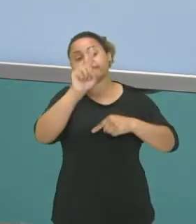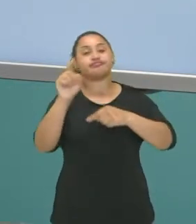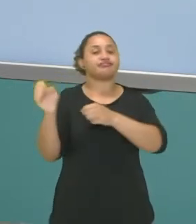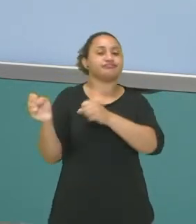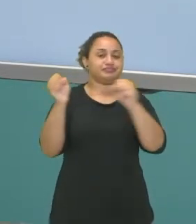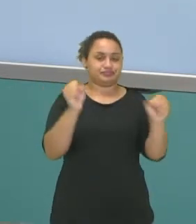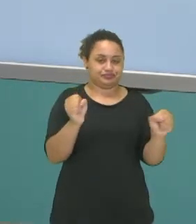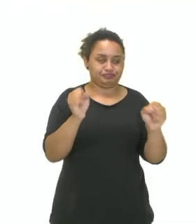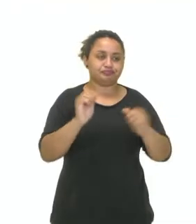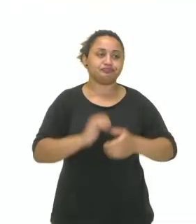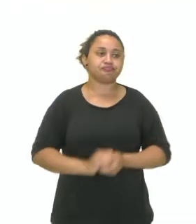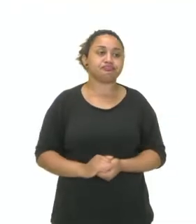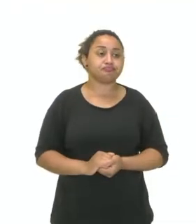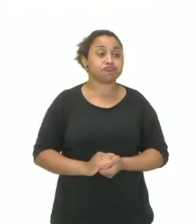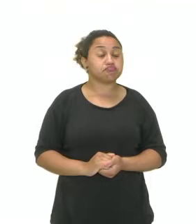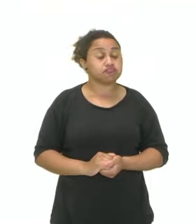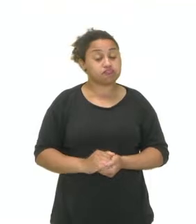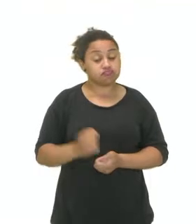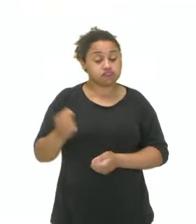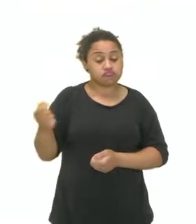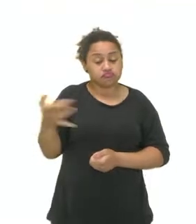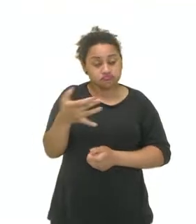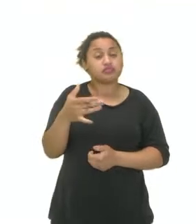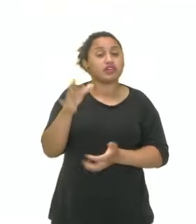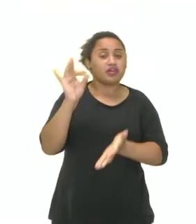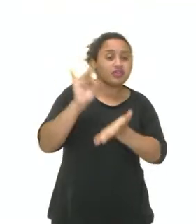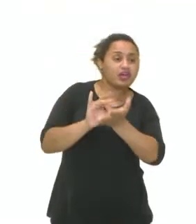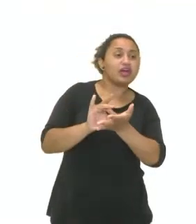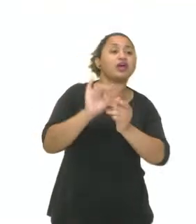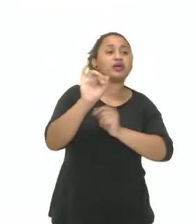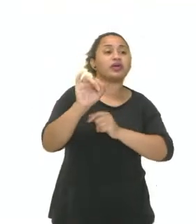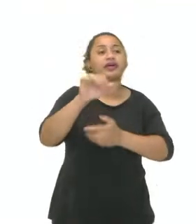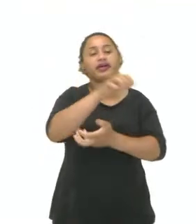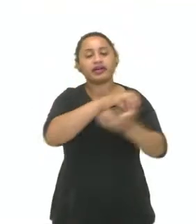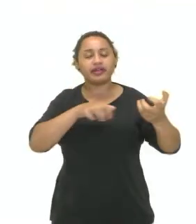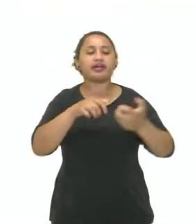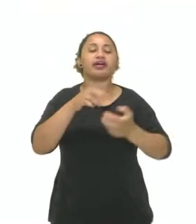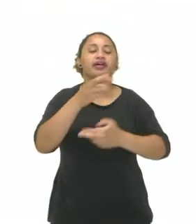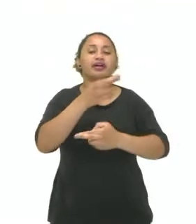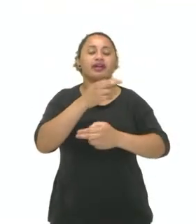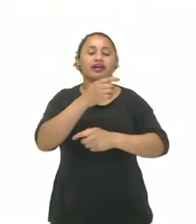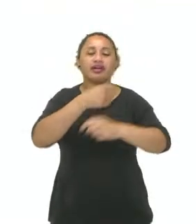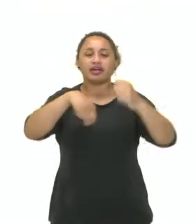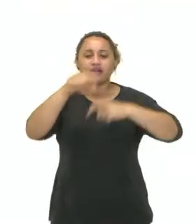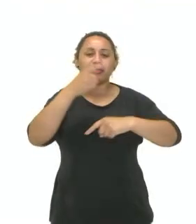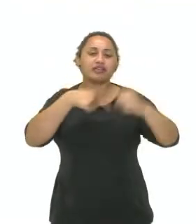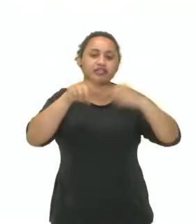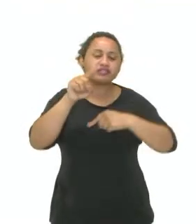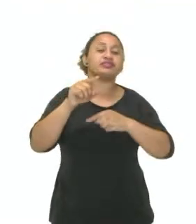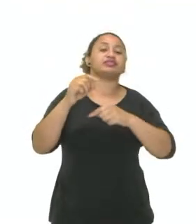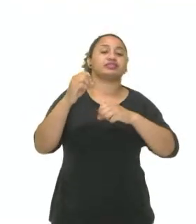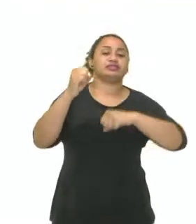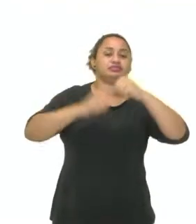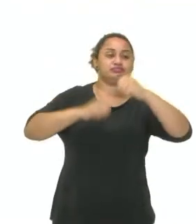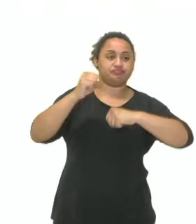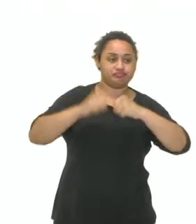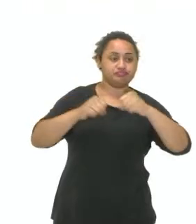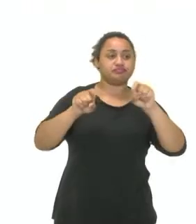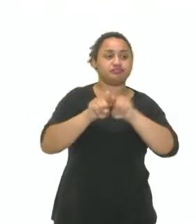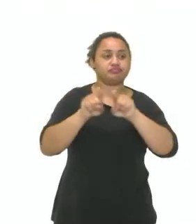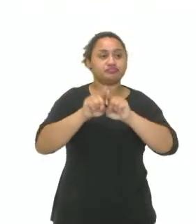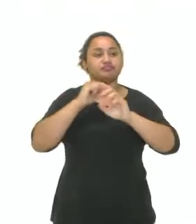poder. A modernidade se consolida com a Revolução Industrial e com o desenvolvimento do capitalismo. Então o